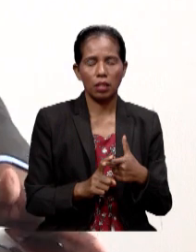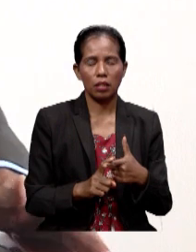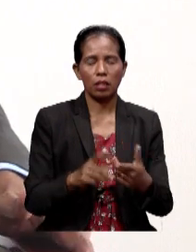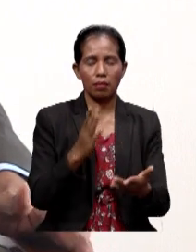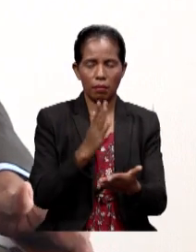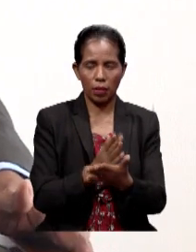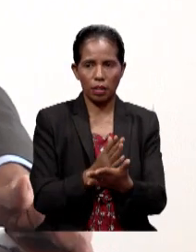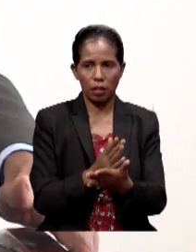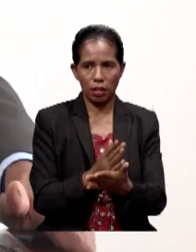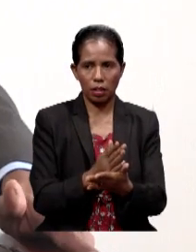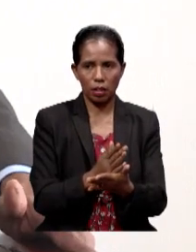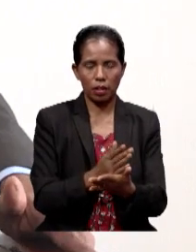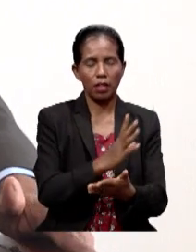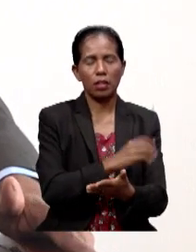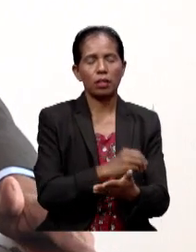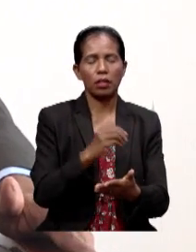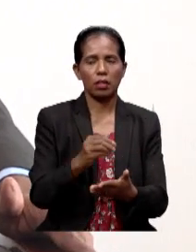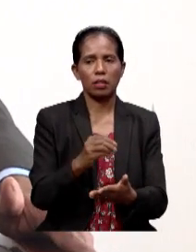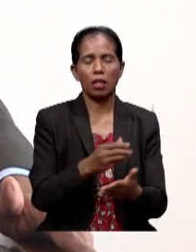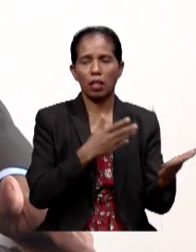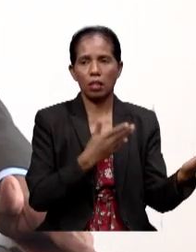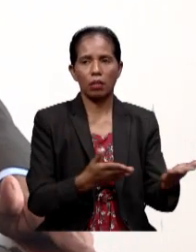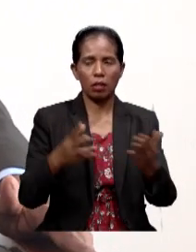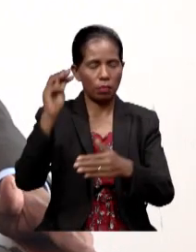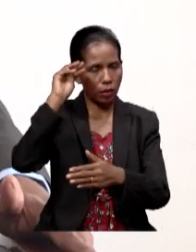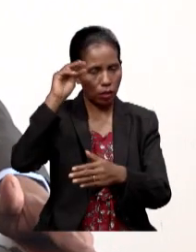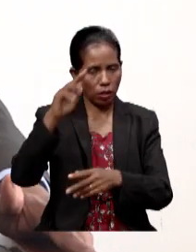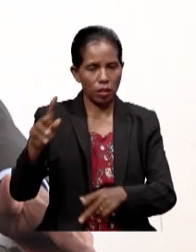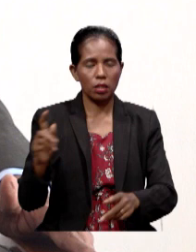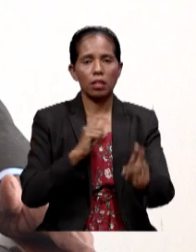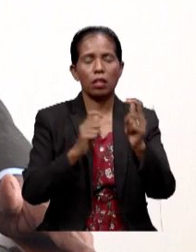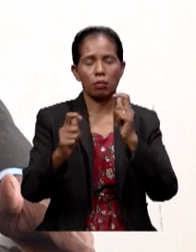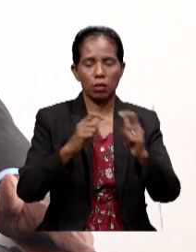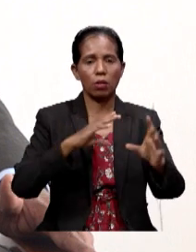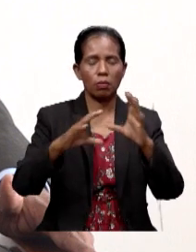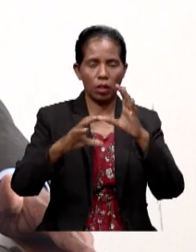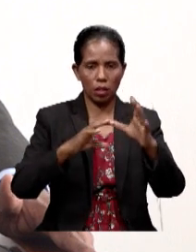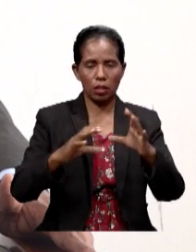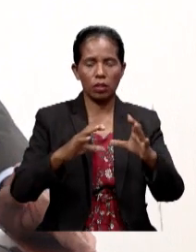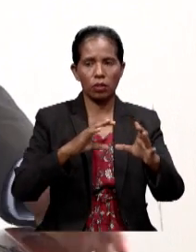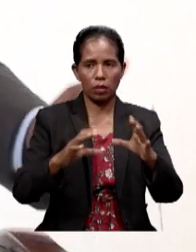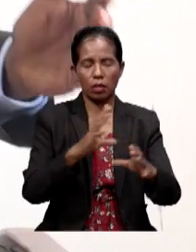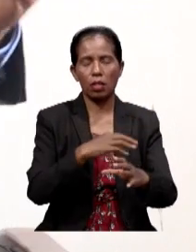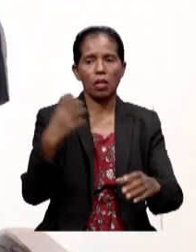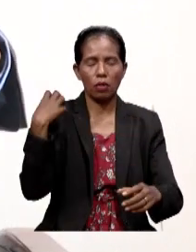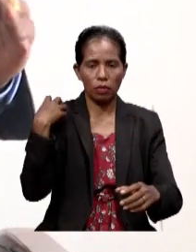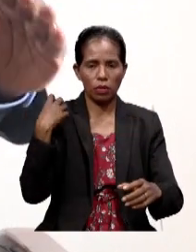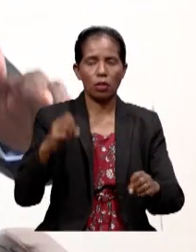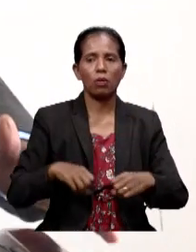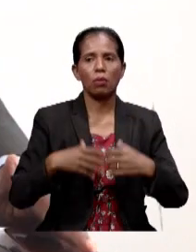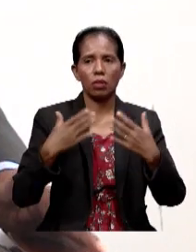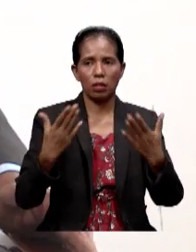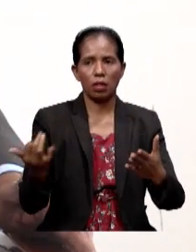Fatin, nesse acomoda ela e a Ministério de Transporte e Comunicações, nesse edifício, para o ensabele